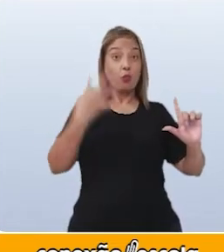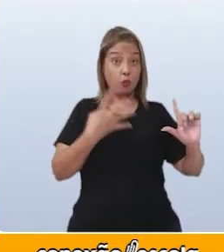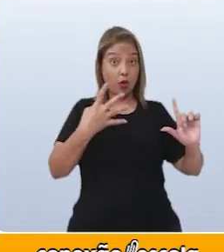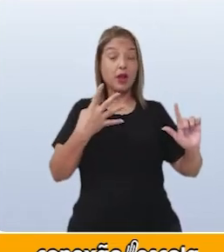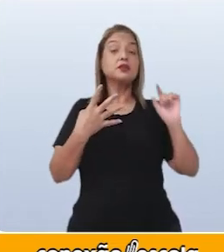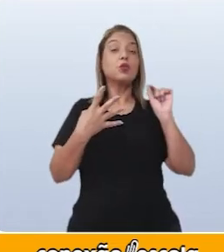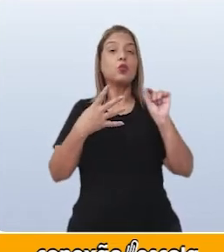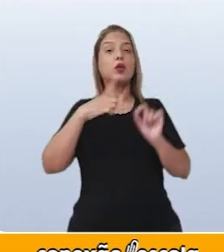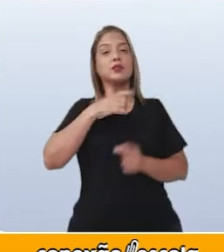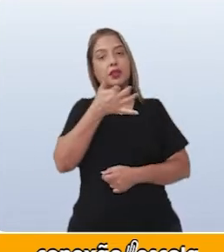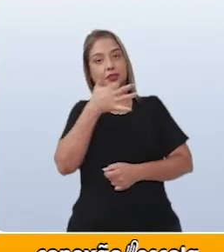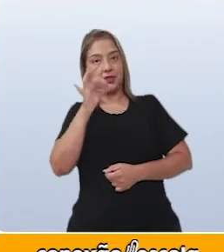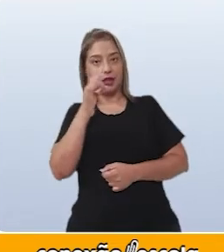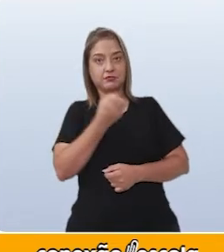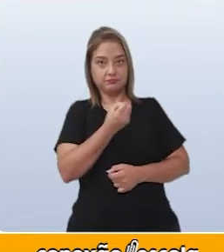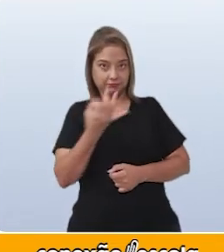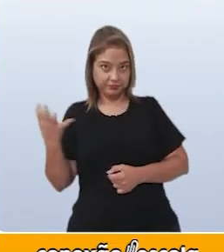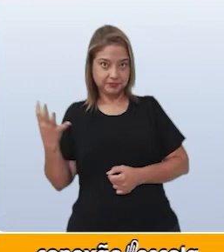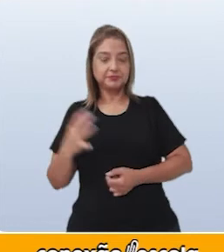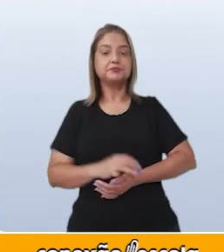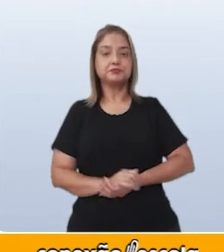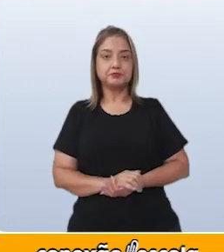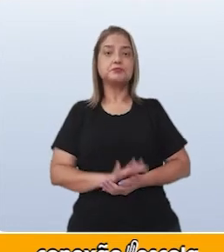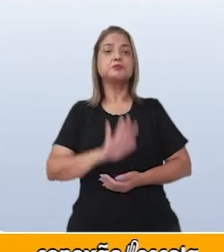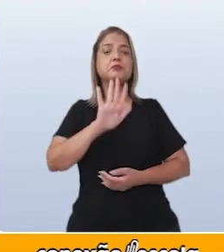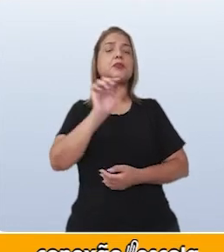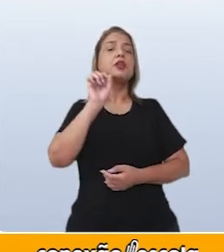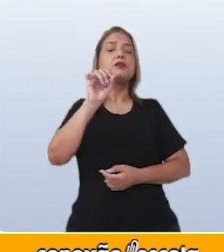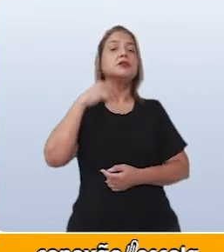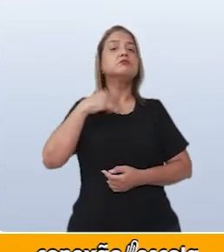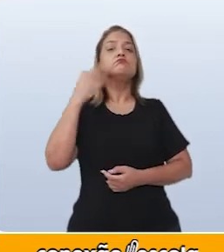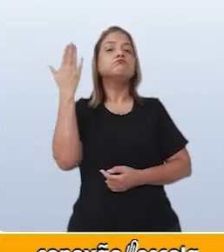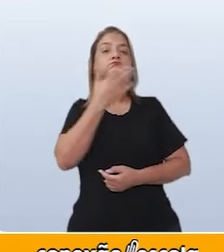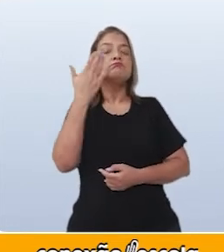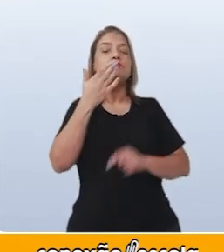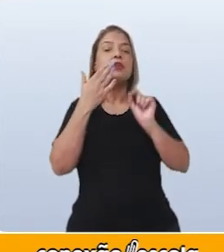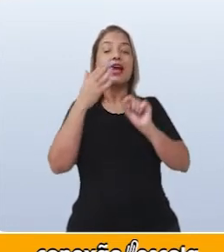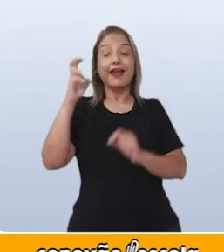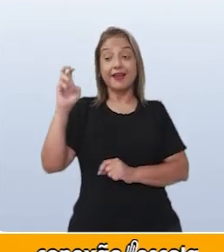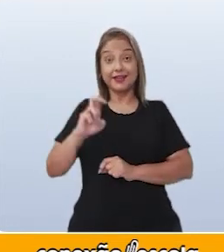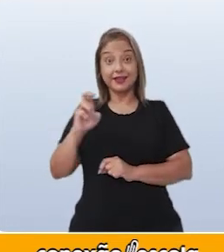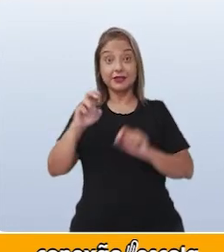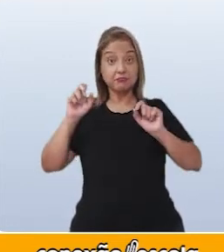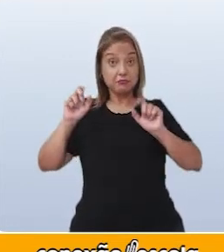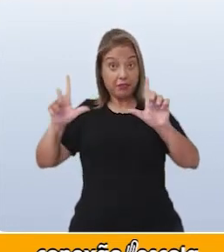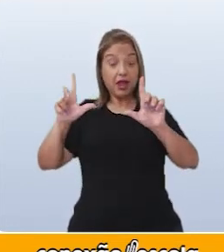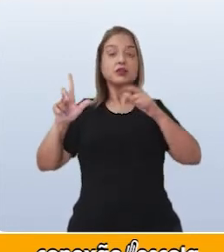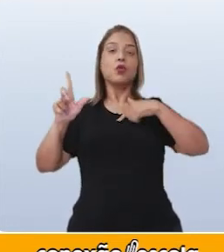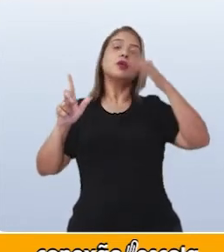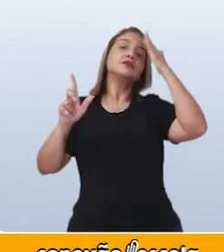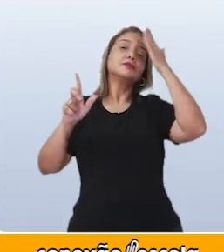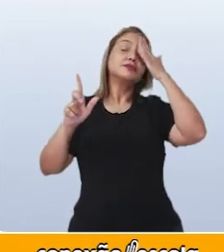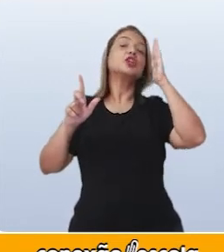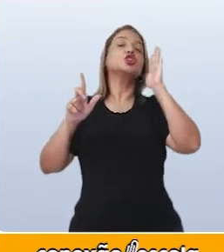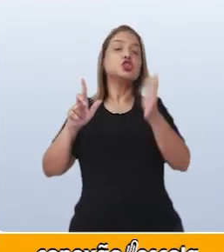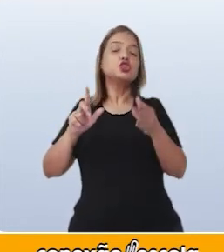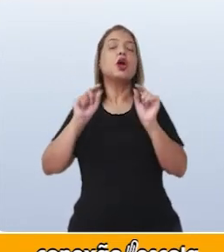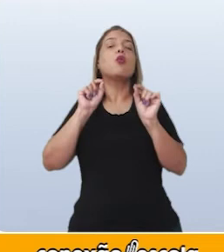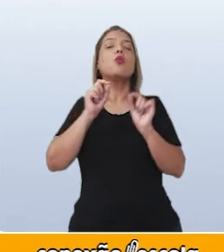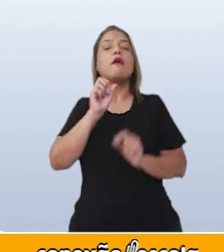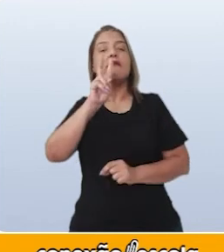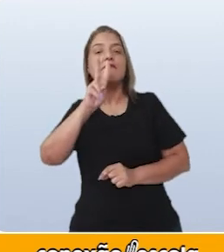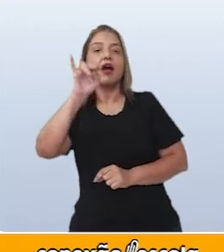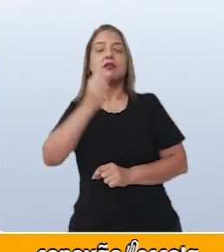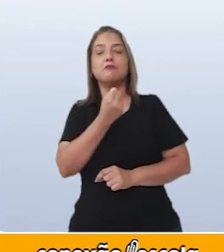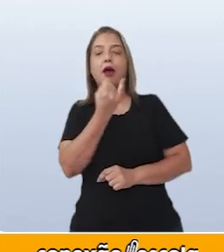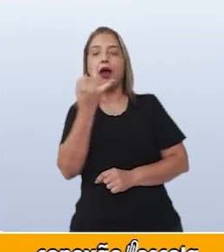imagem, 10 cubos. Mesmo sem ver a quinta imagem, podemos deduzir qual será a quantidade de cubinhos que